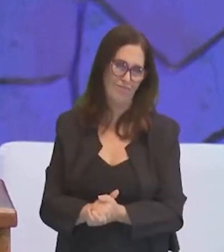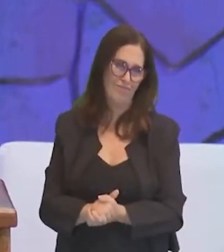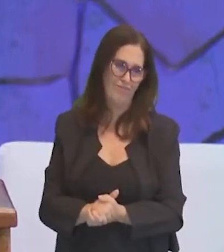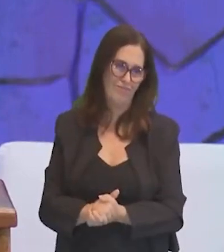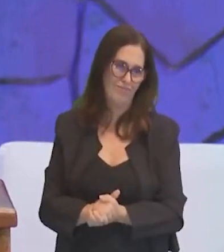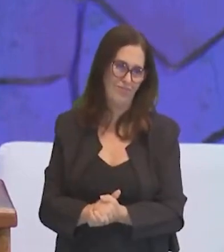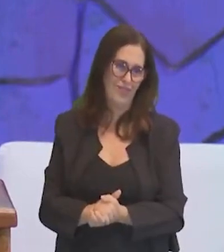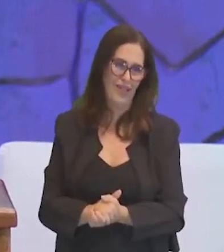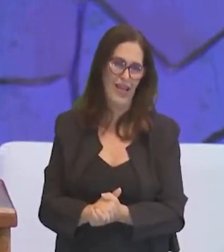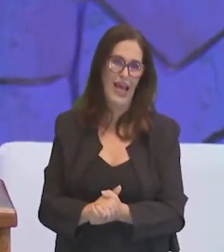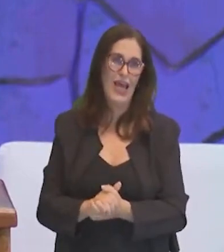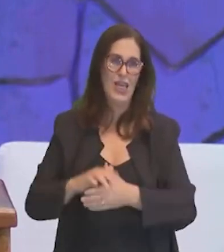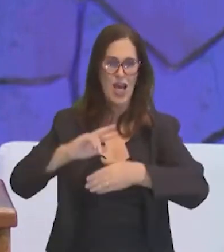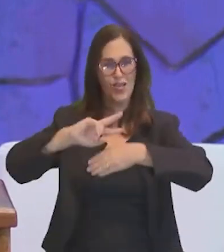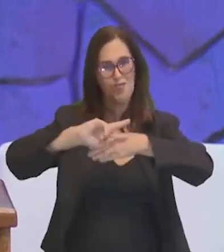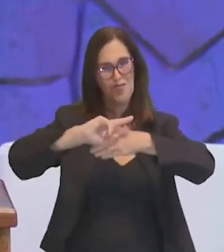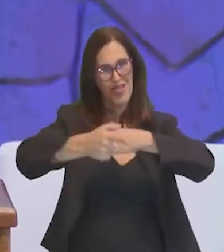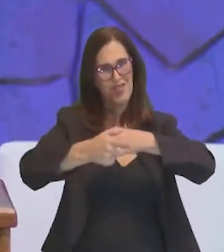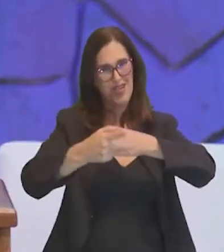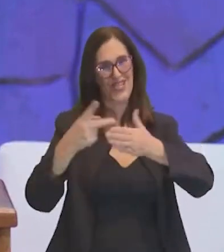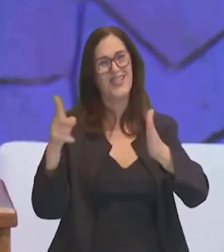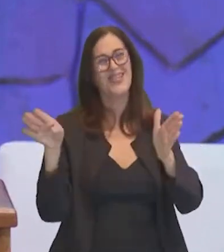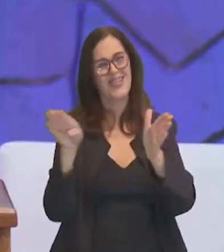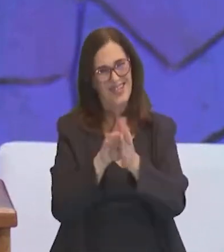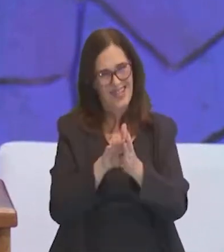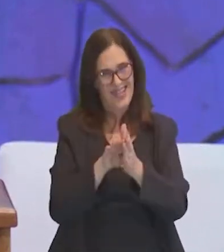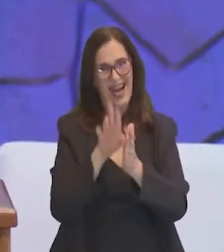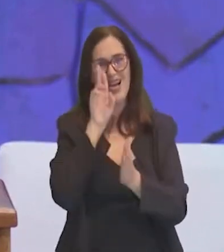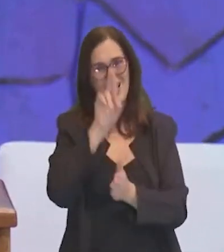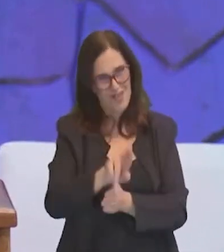E o resultado vai chegar.